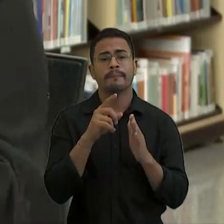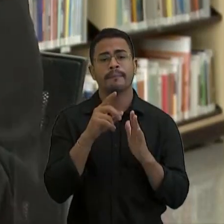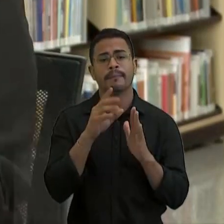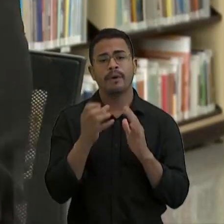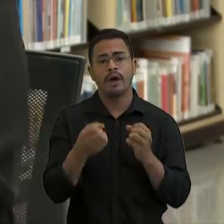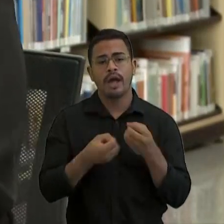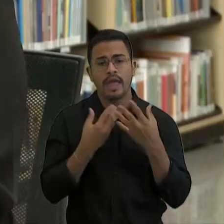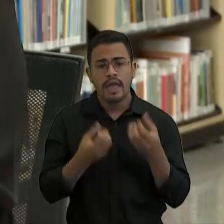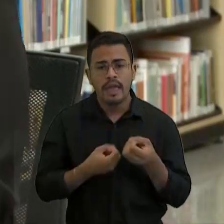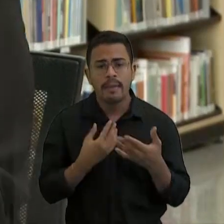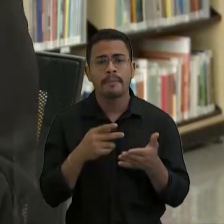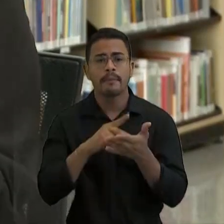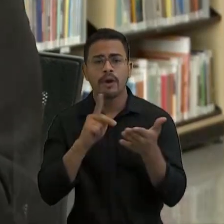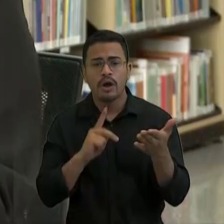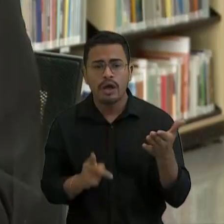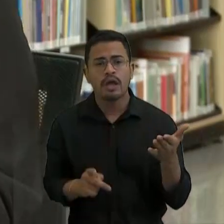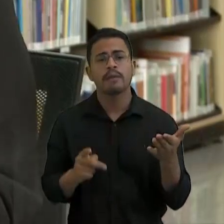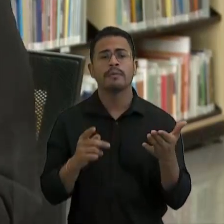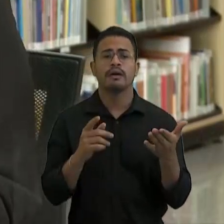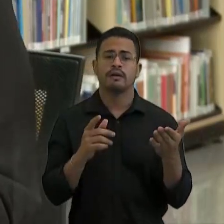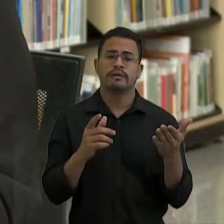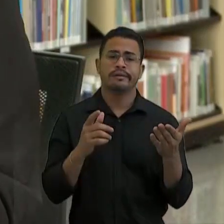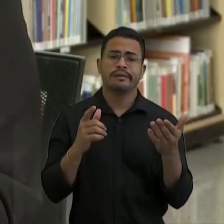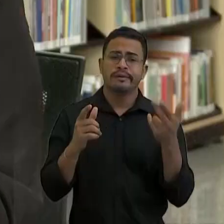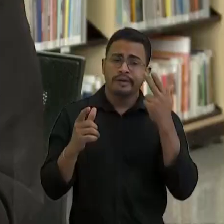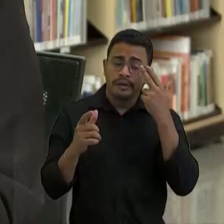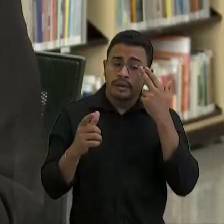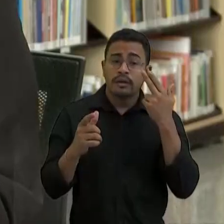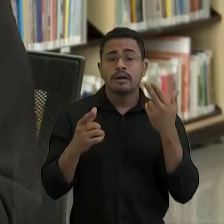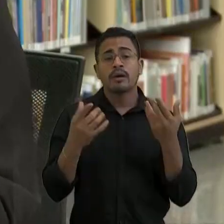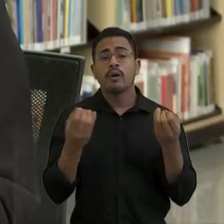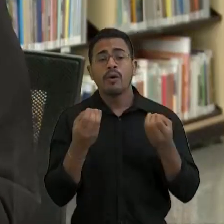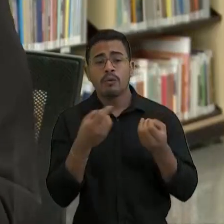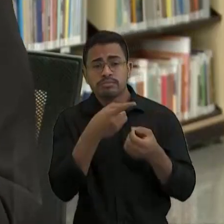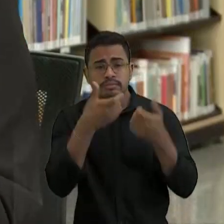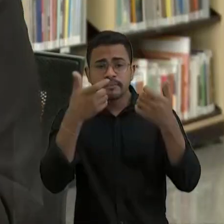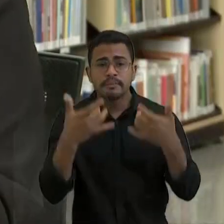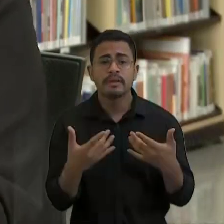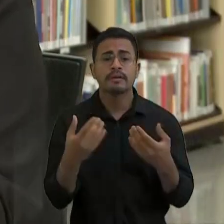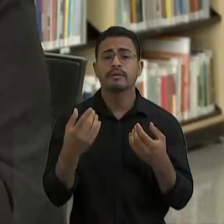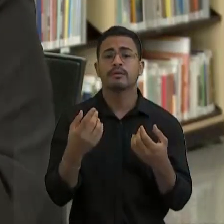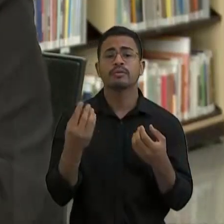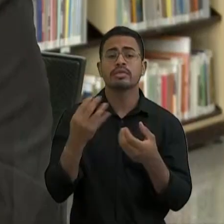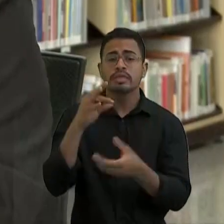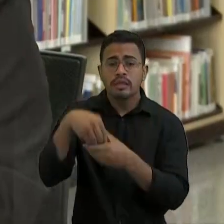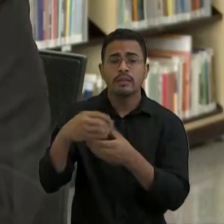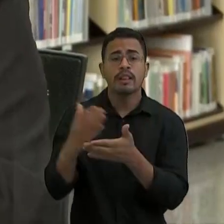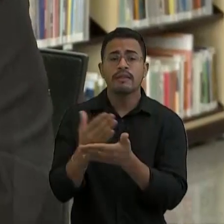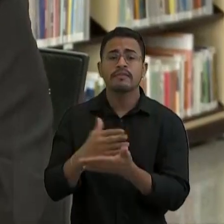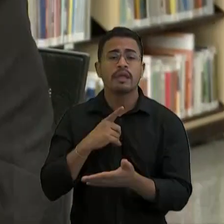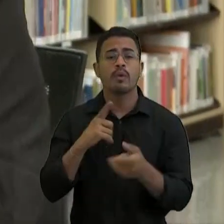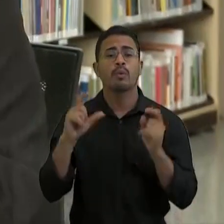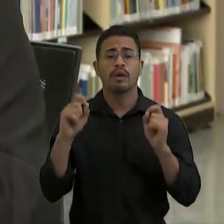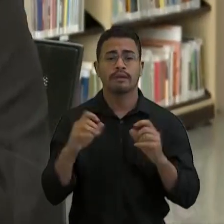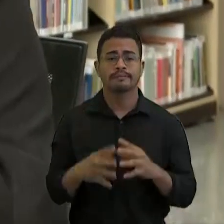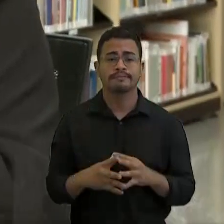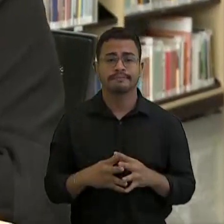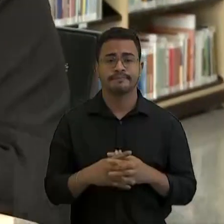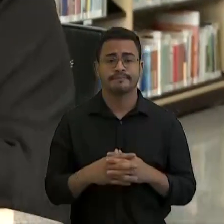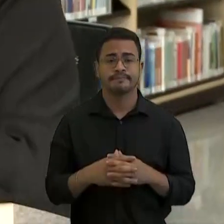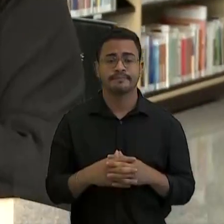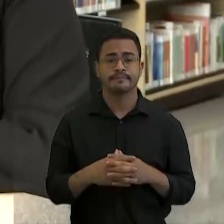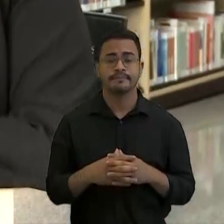pouco mais sobre ele, né? O que é que esse livro traz? Eu queria dizer ainda que